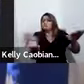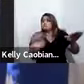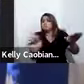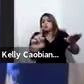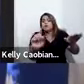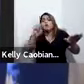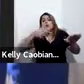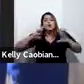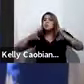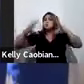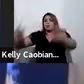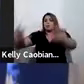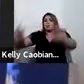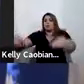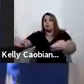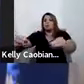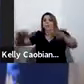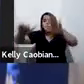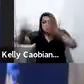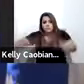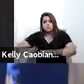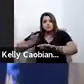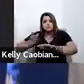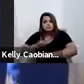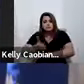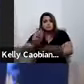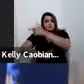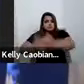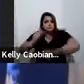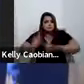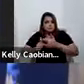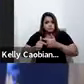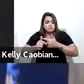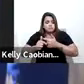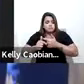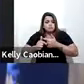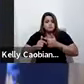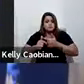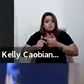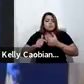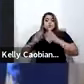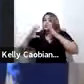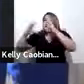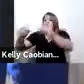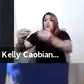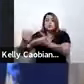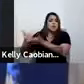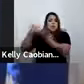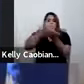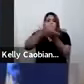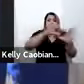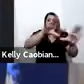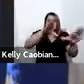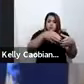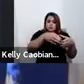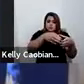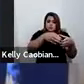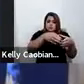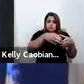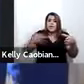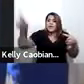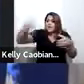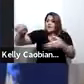luta apoiada por todos os demais trabalhadores que não haviam sido demitidos.